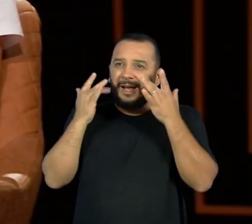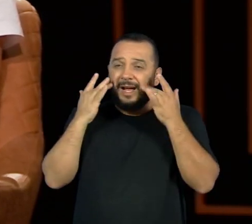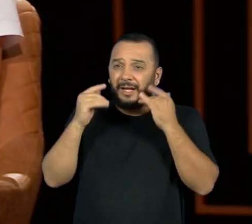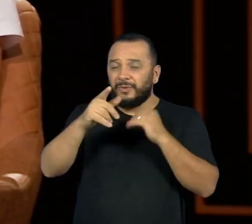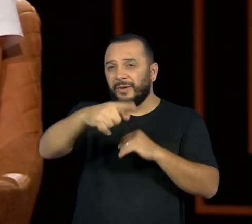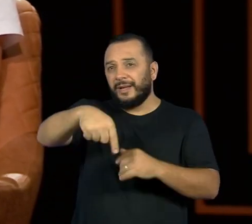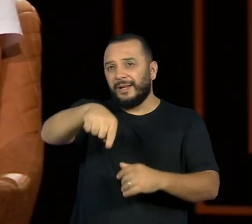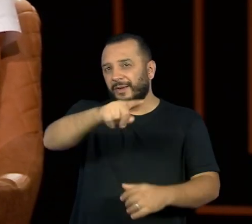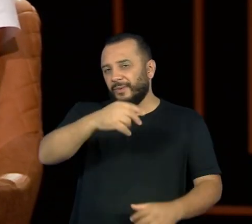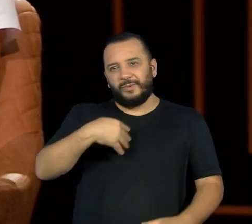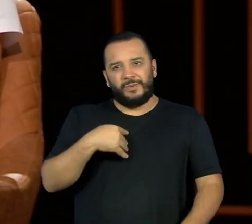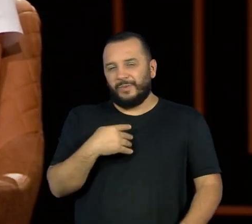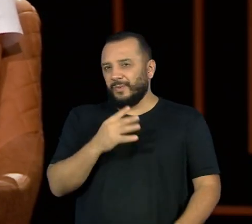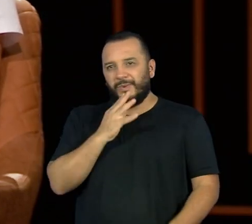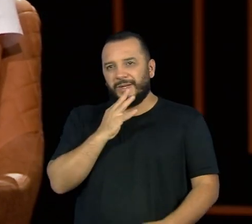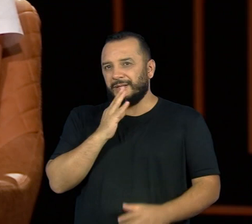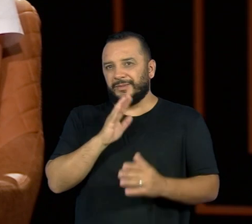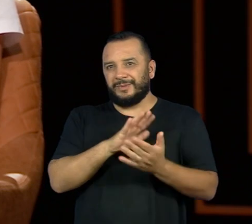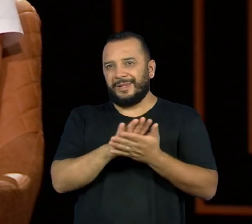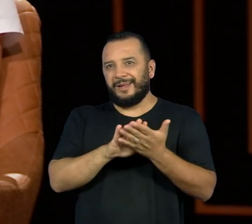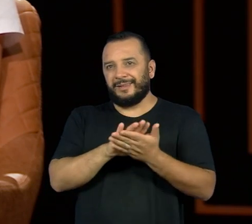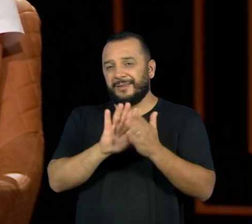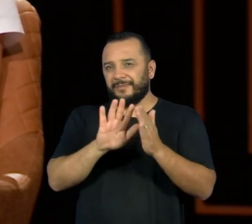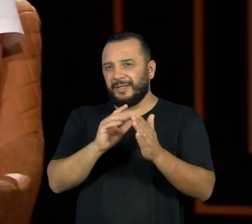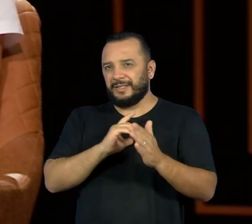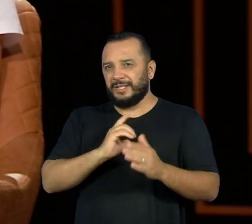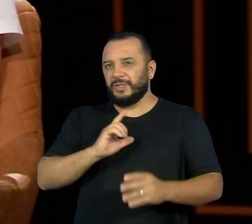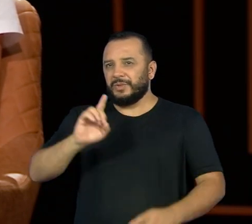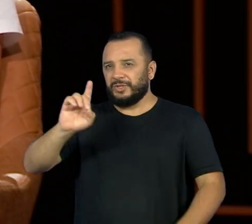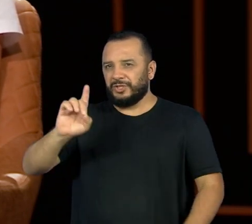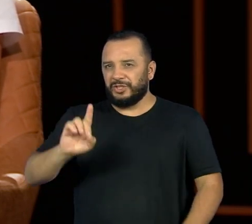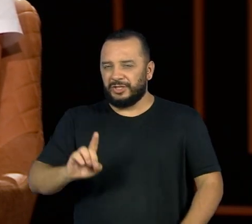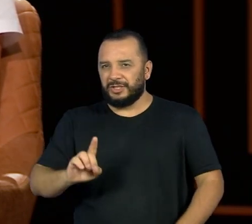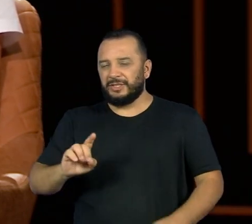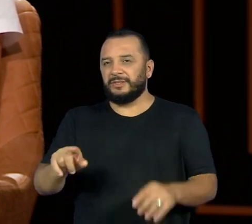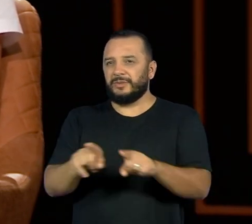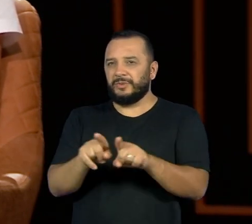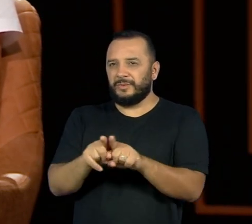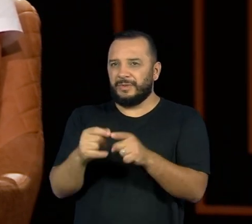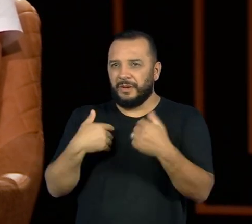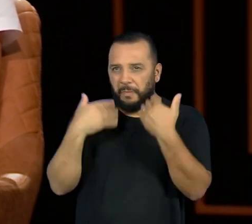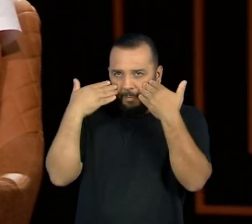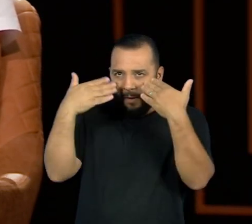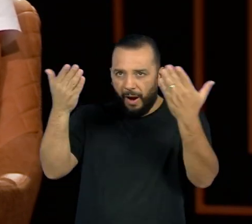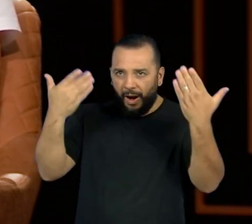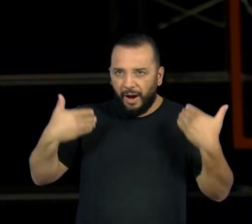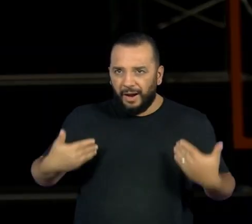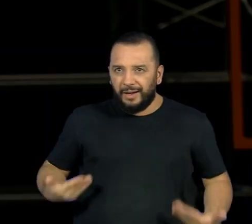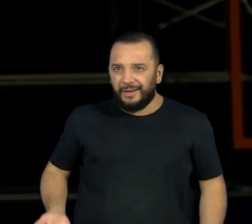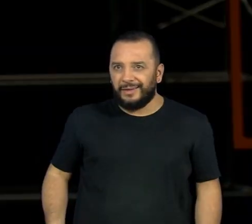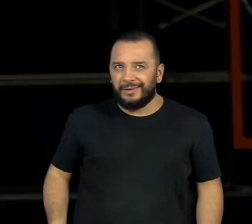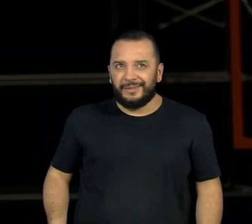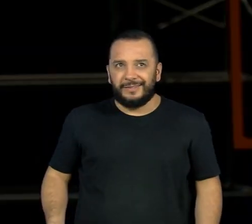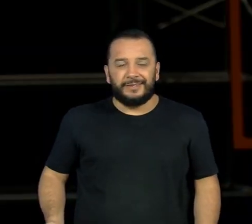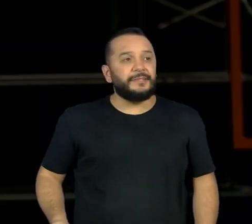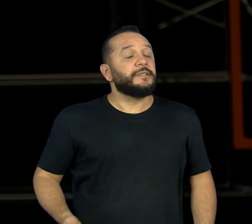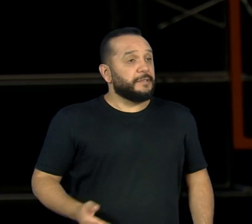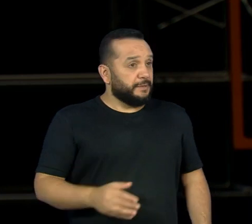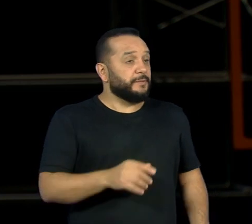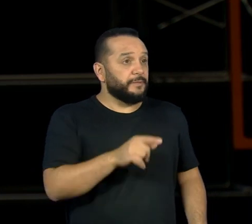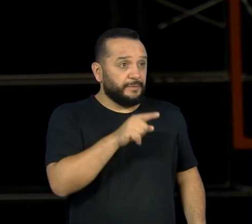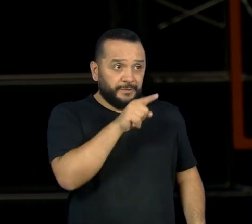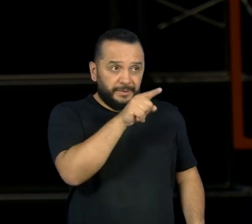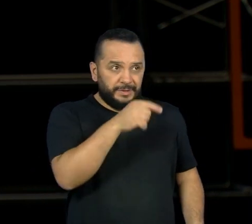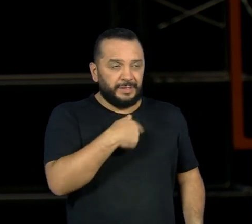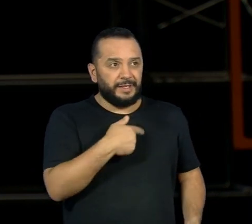nada. Dirijo o que tiver que dirigir, me exponho da maneira que tiver que me expor. Cessa tudo quanto a antiga